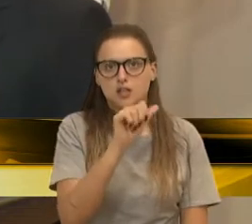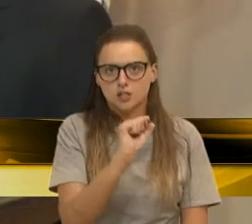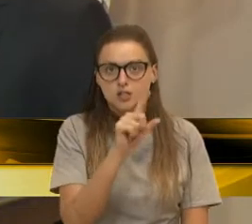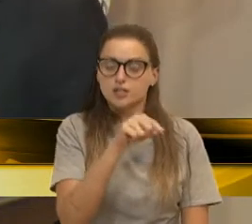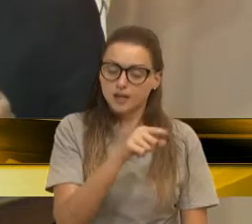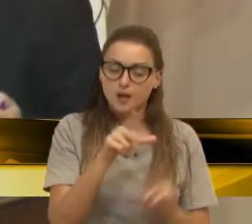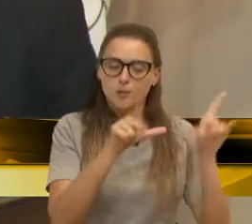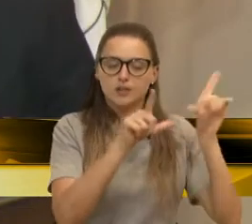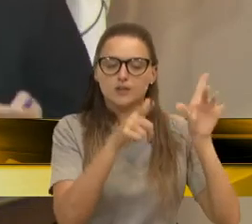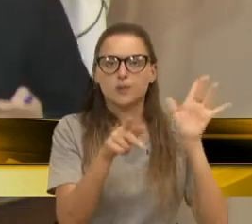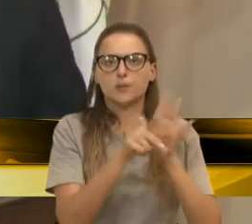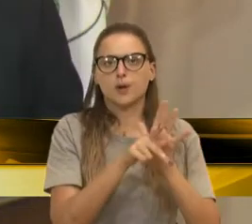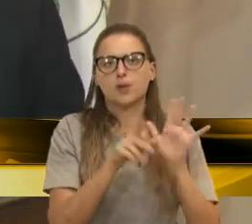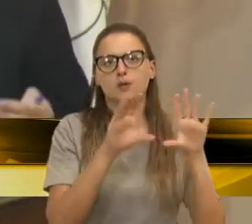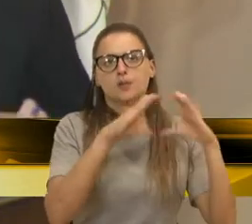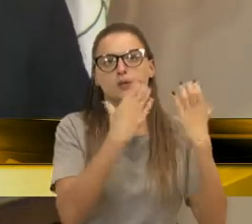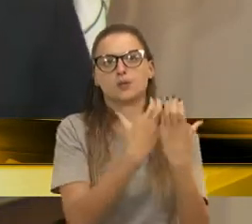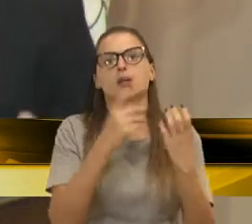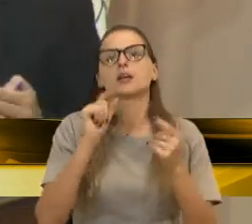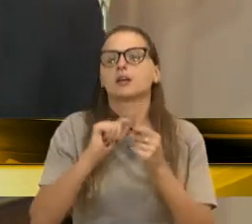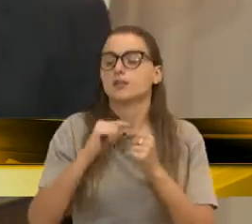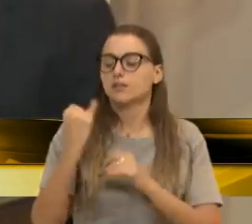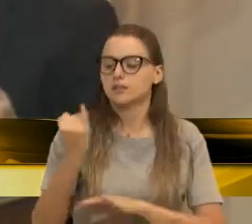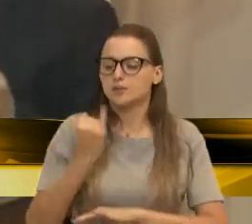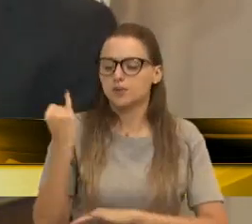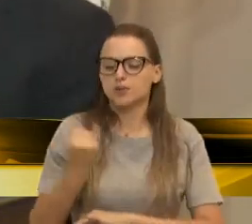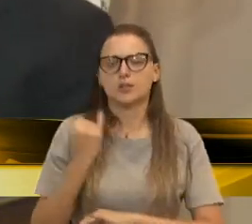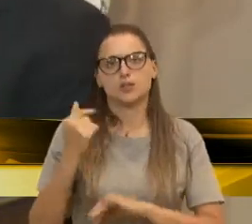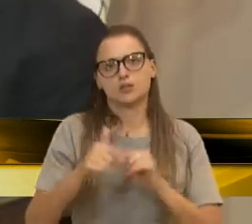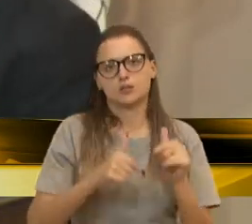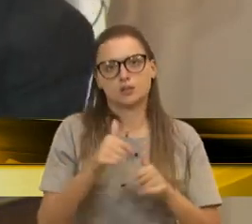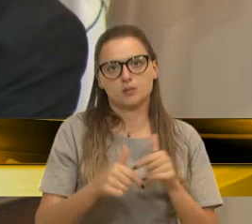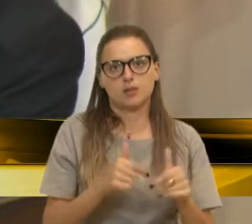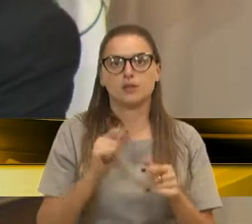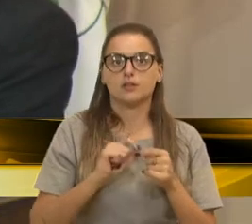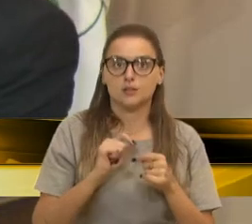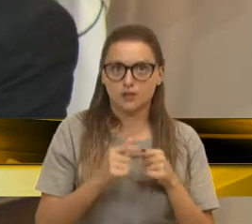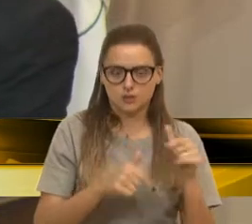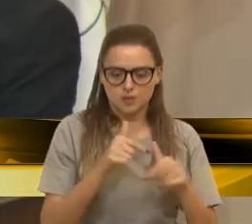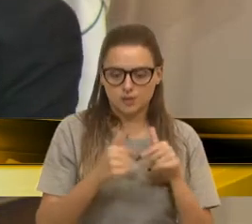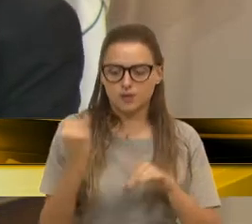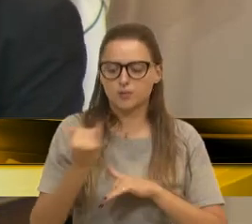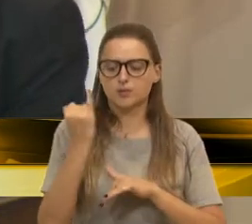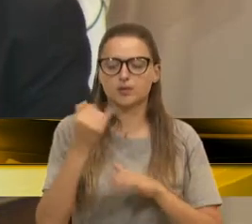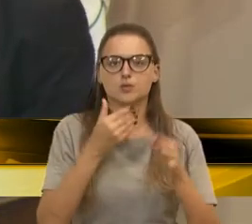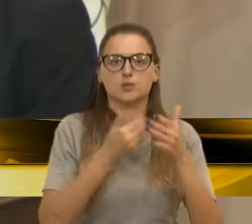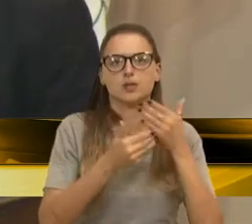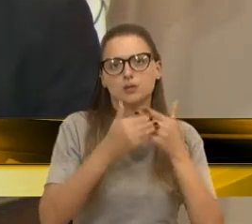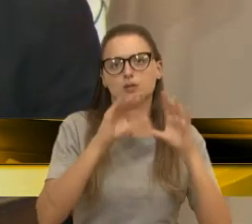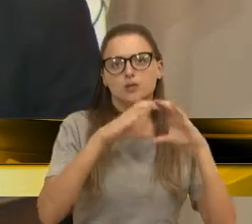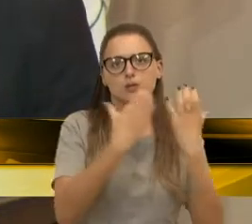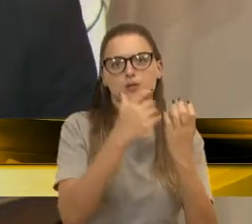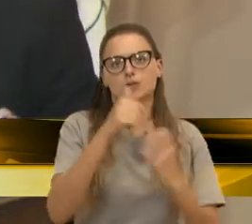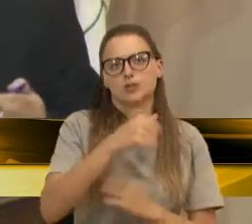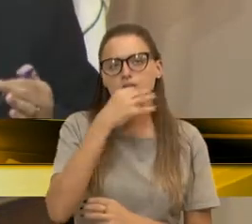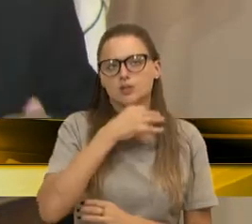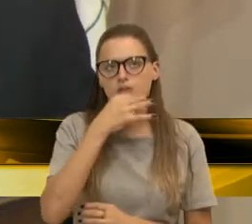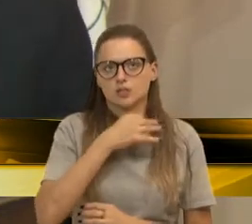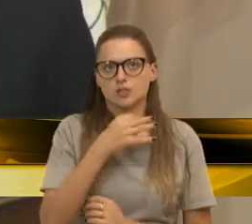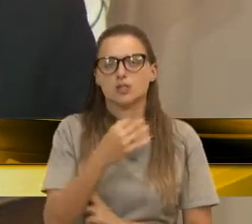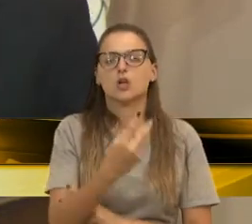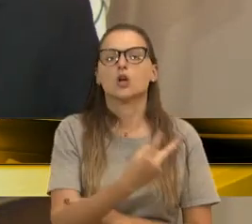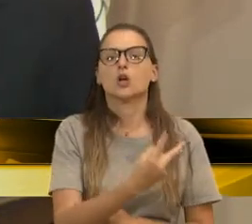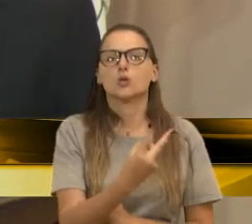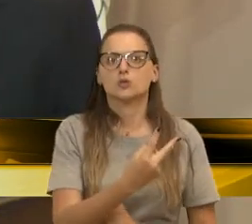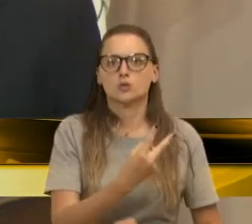comunitária, que presta um serviço relevante, uma TV que presta um serviço relevante para a comunidade de Caxias do Sul. Eles deram